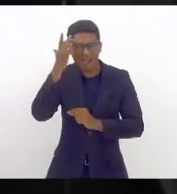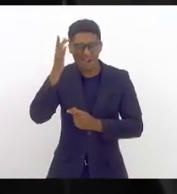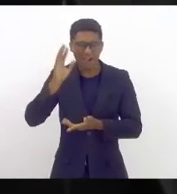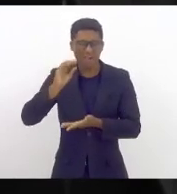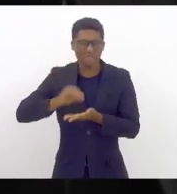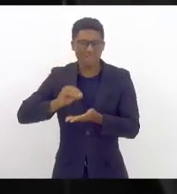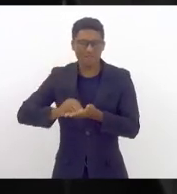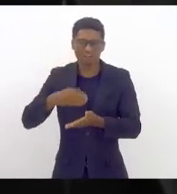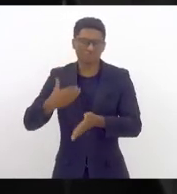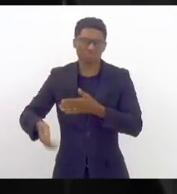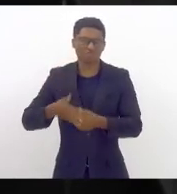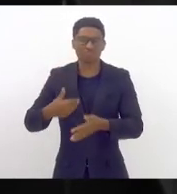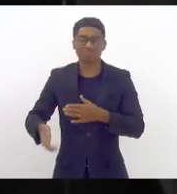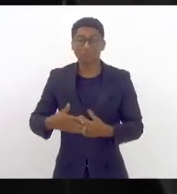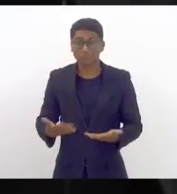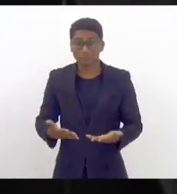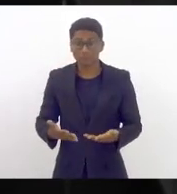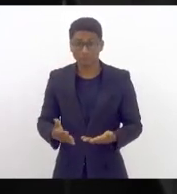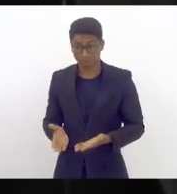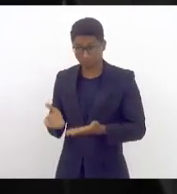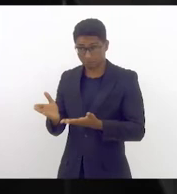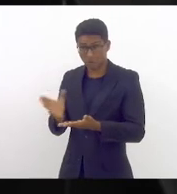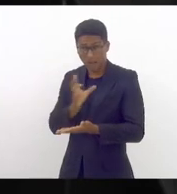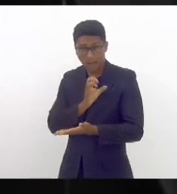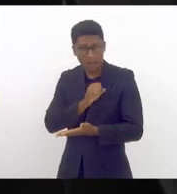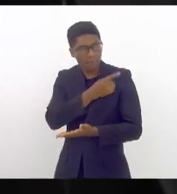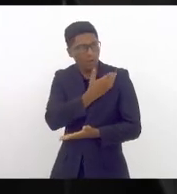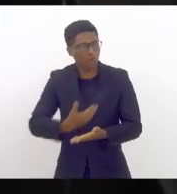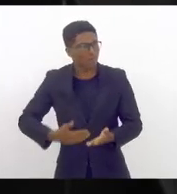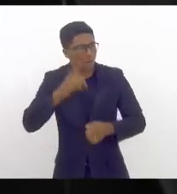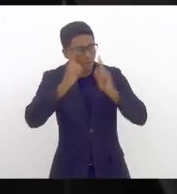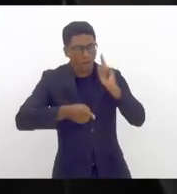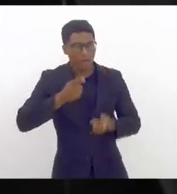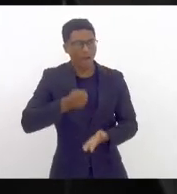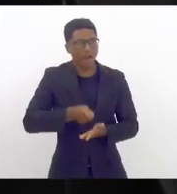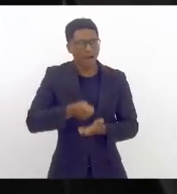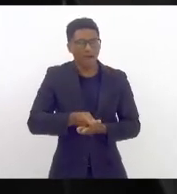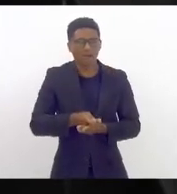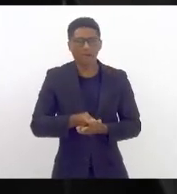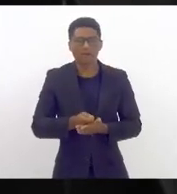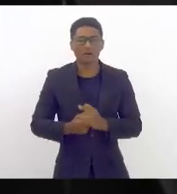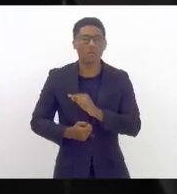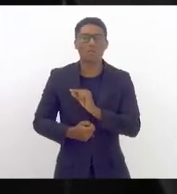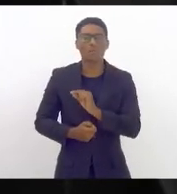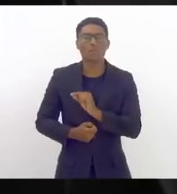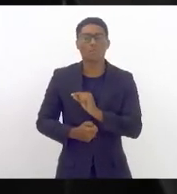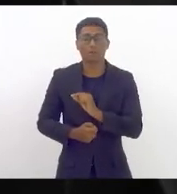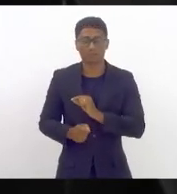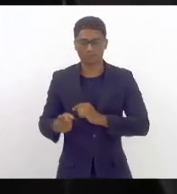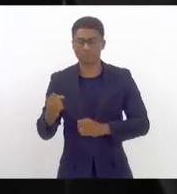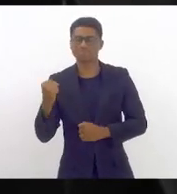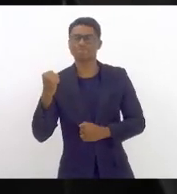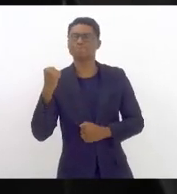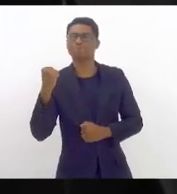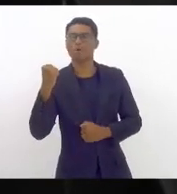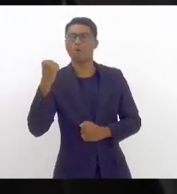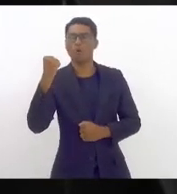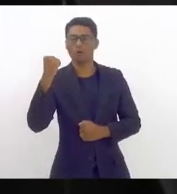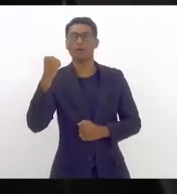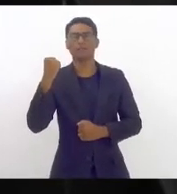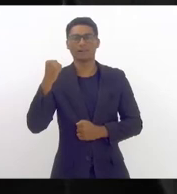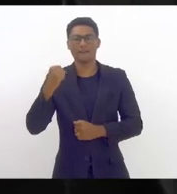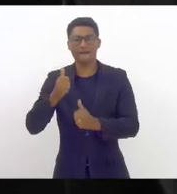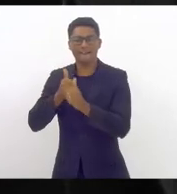somente quem ama o regime ditatorial faz do poder que possui um instrumento de